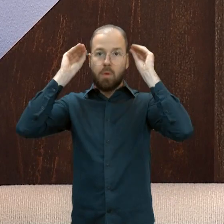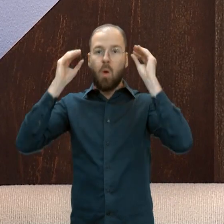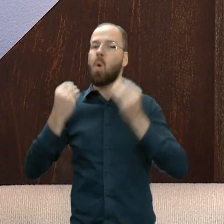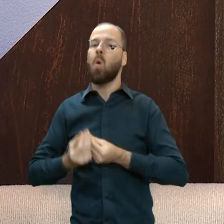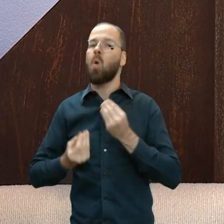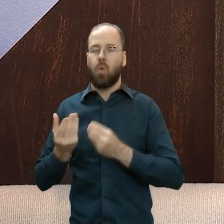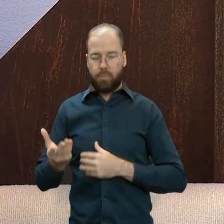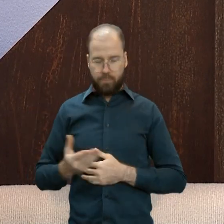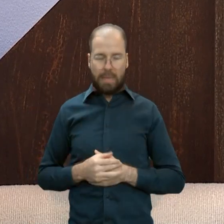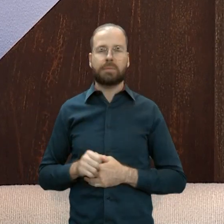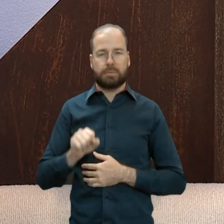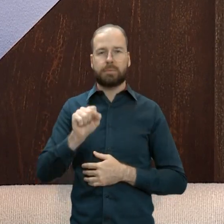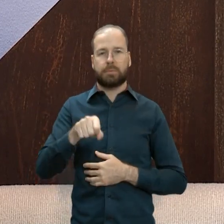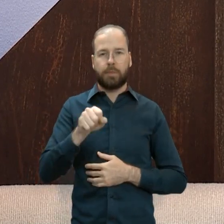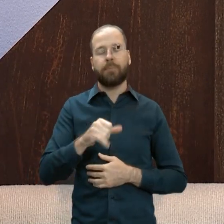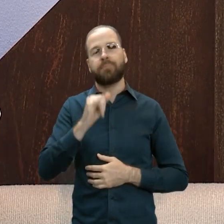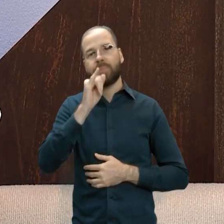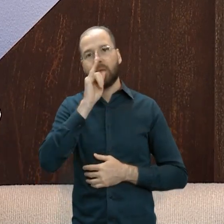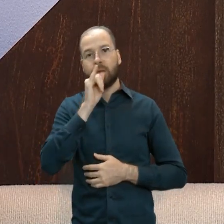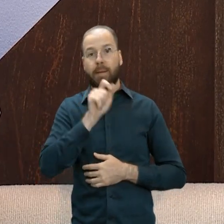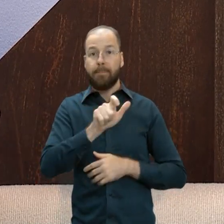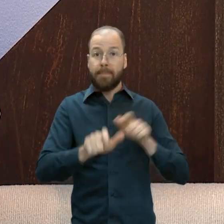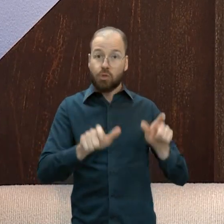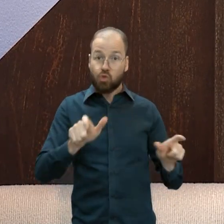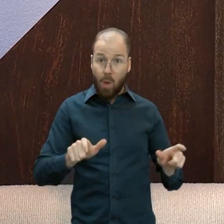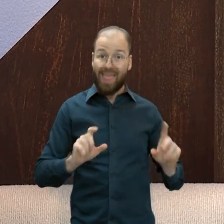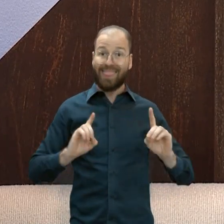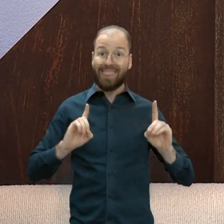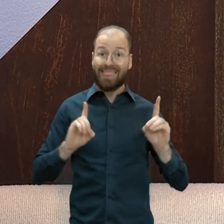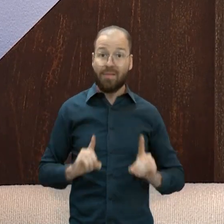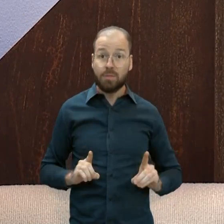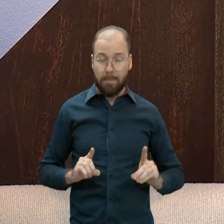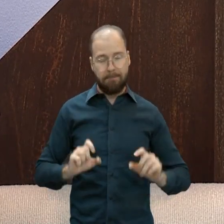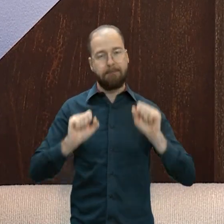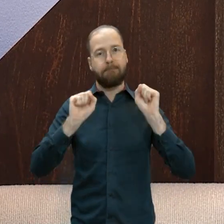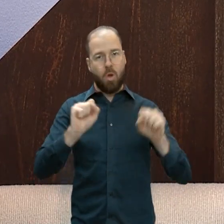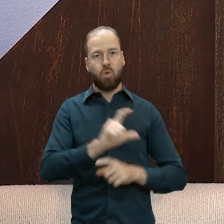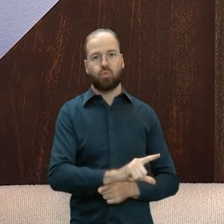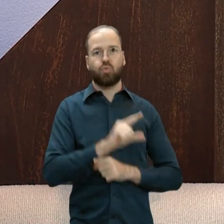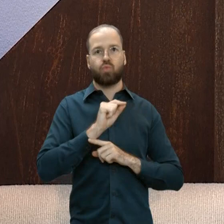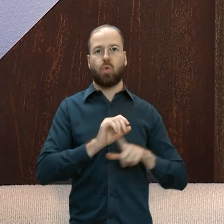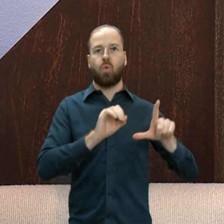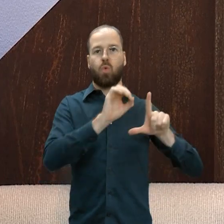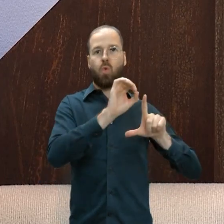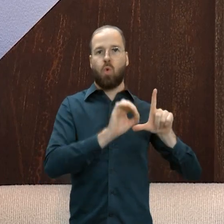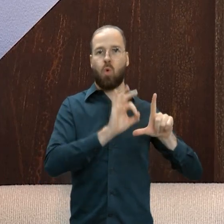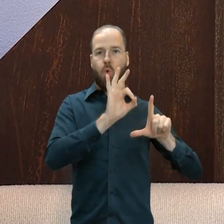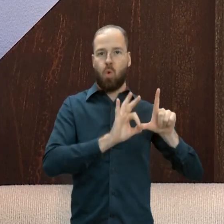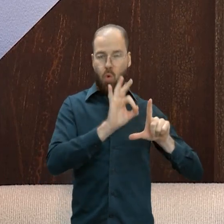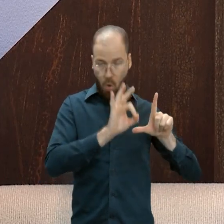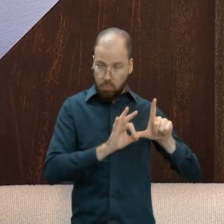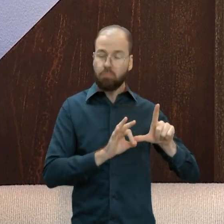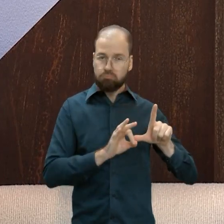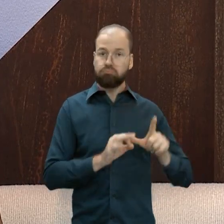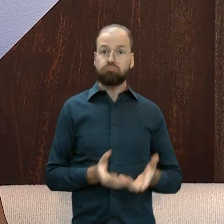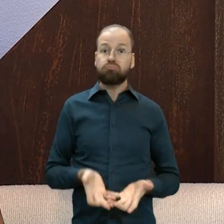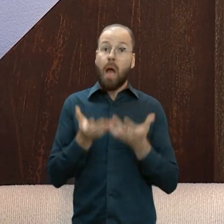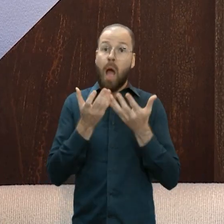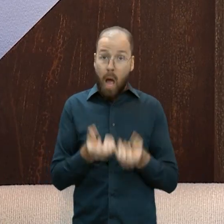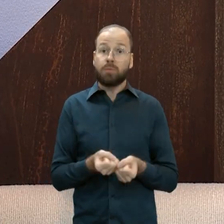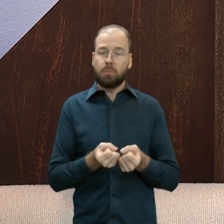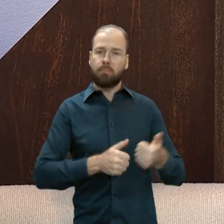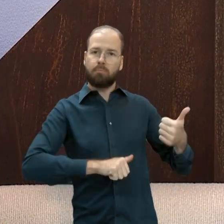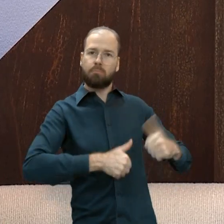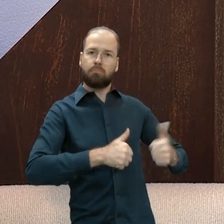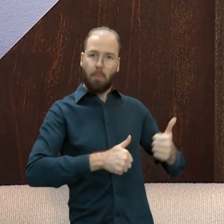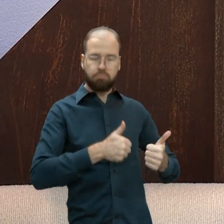deficiência, ela pode optar por cota, o candidato e a candidata opta pela cota, sendo deferido, né, ele ingressa